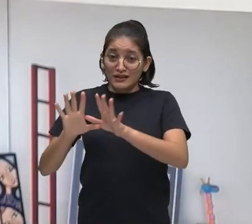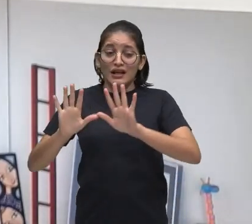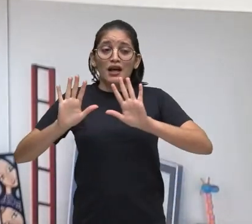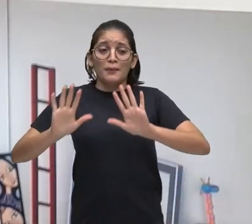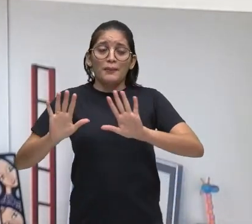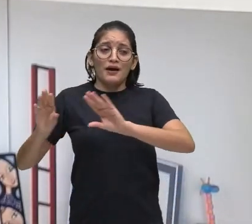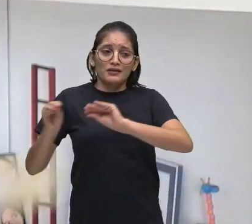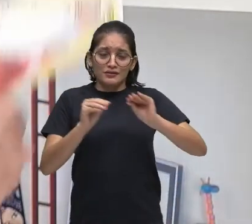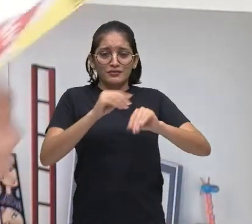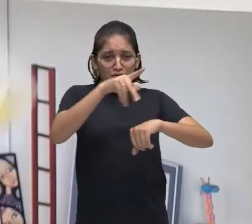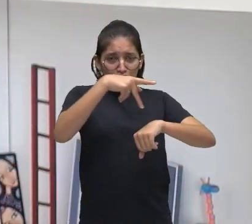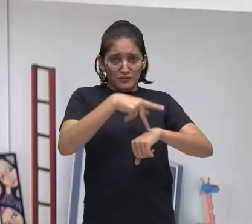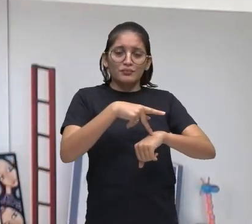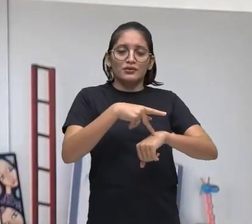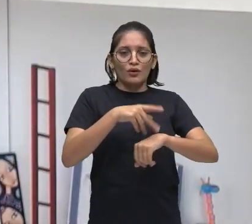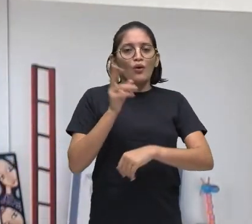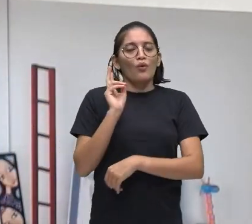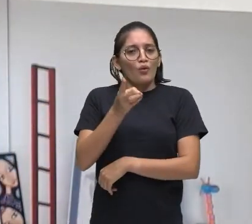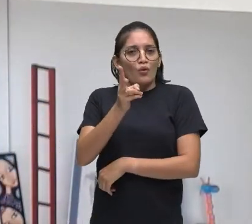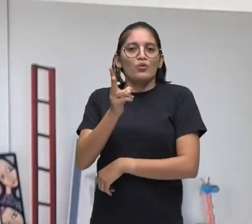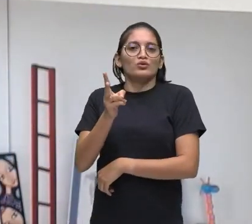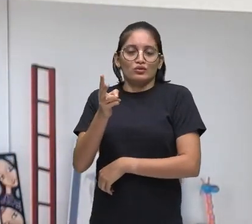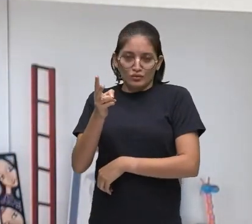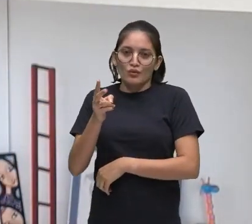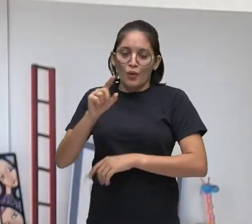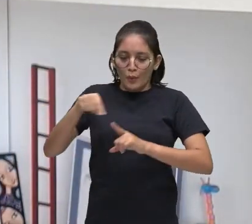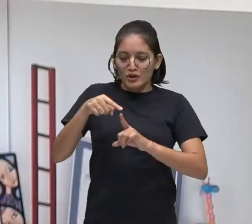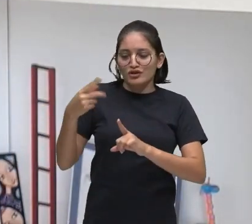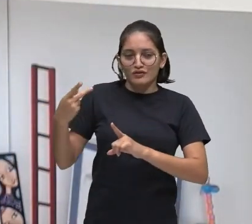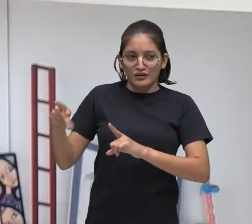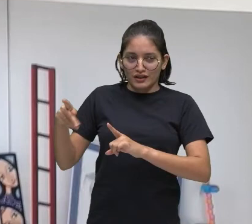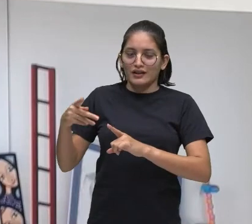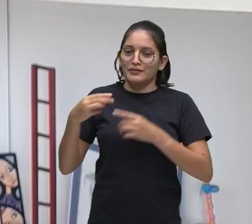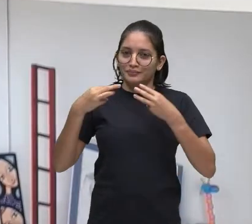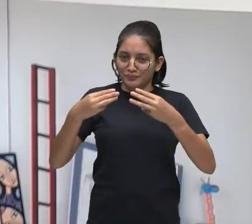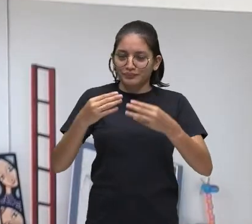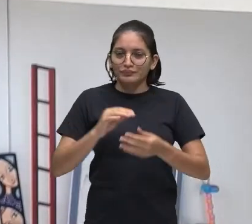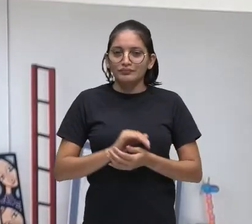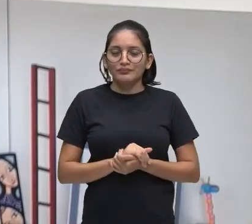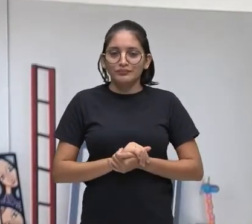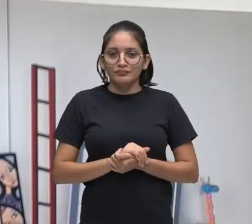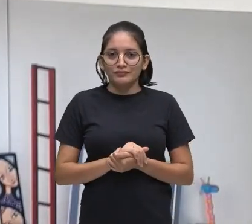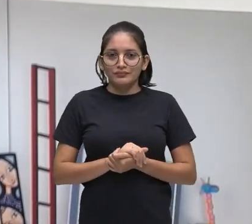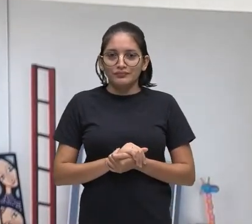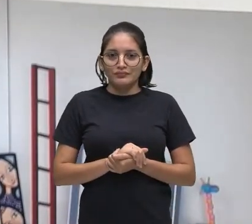mesmo refugiado, continuou sua missão. Produziu